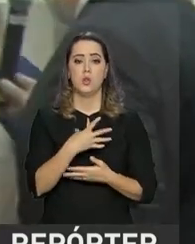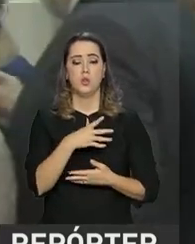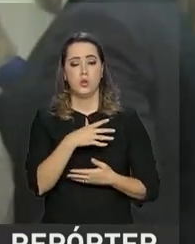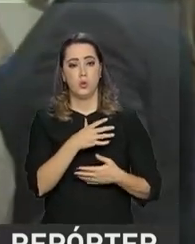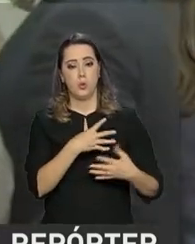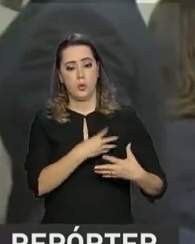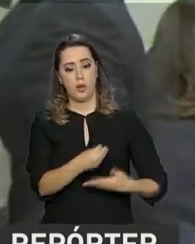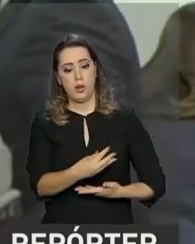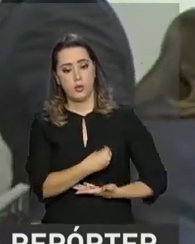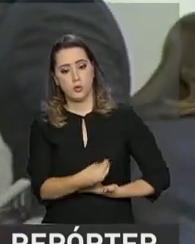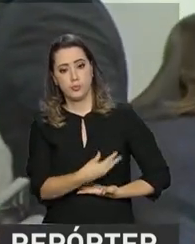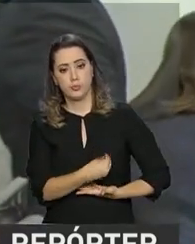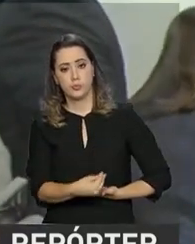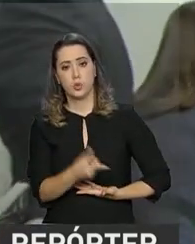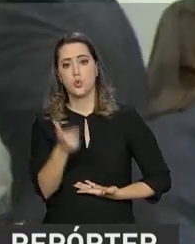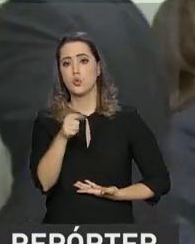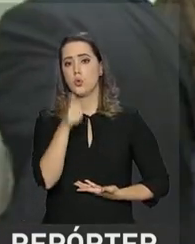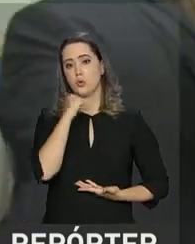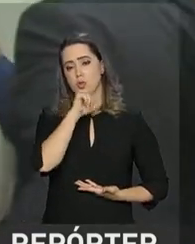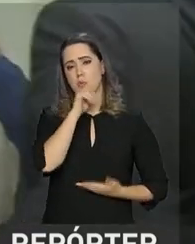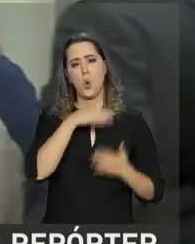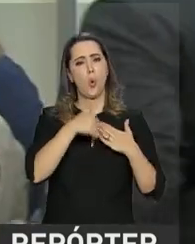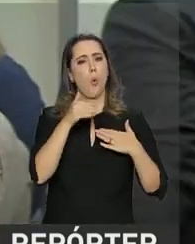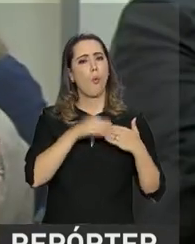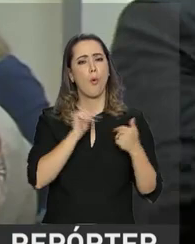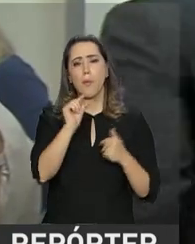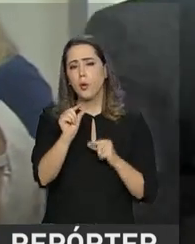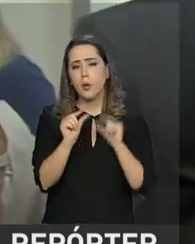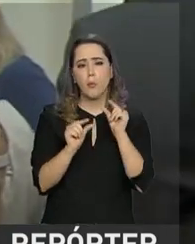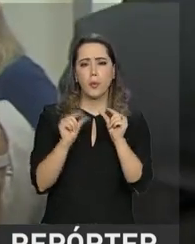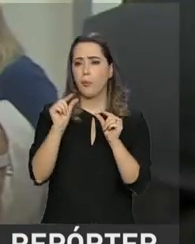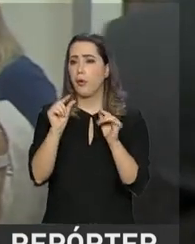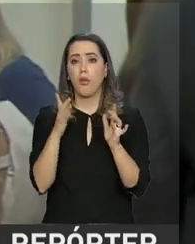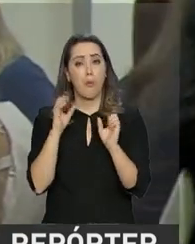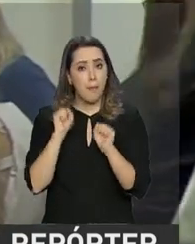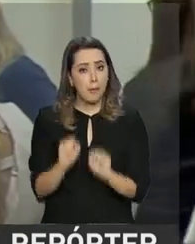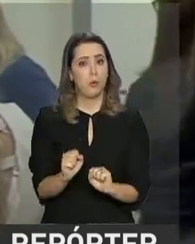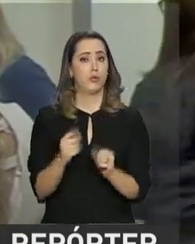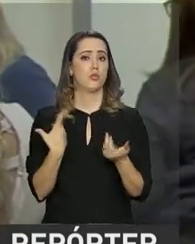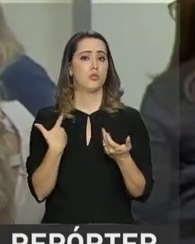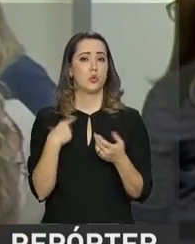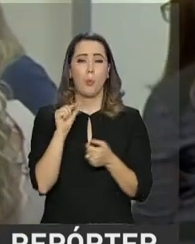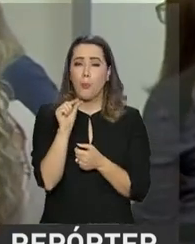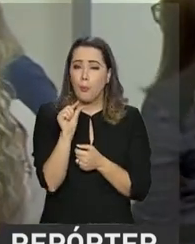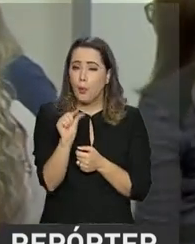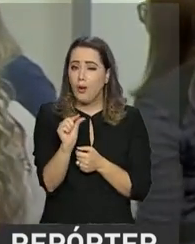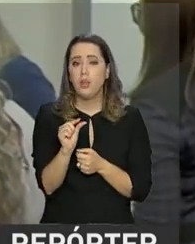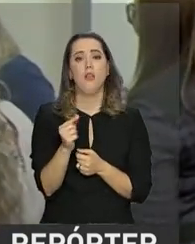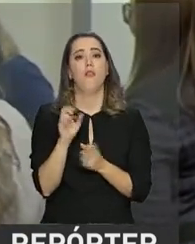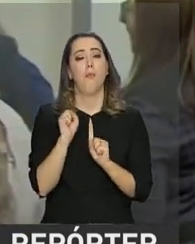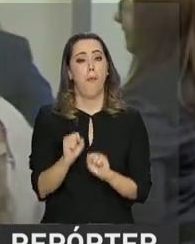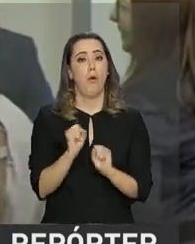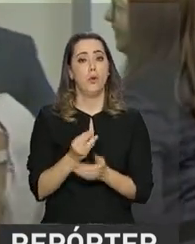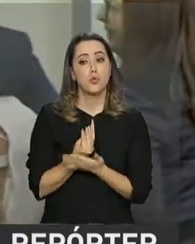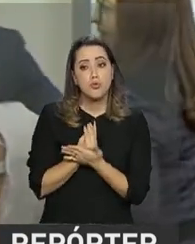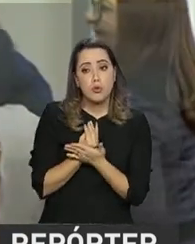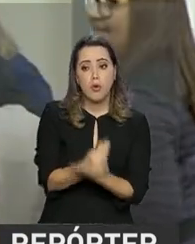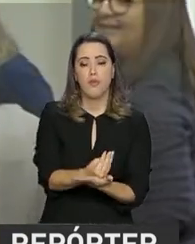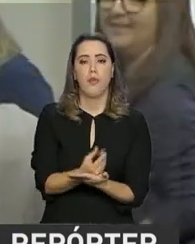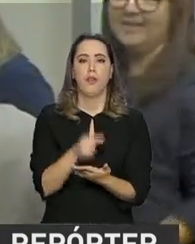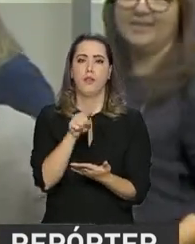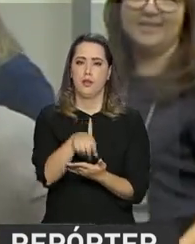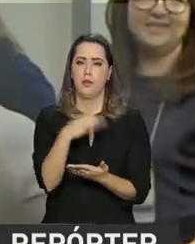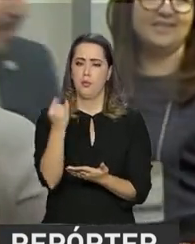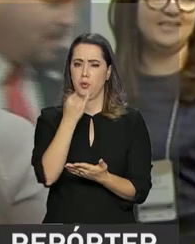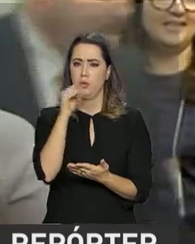de outras mães. Qualquer quantidade, qualquer mililitro é importante